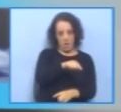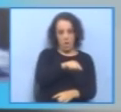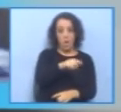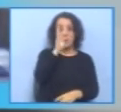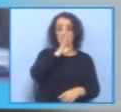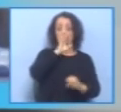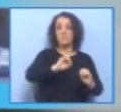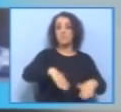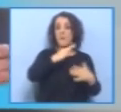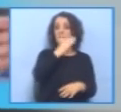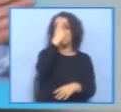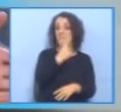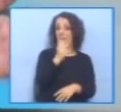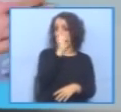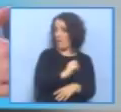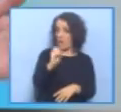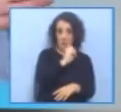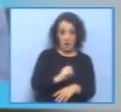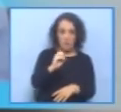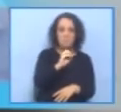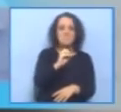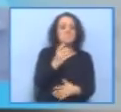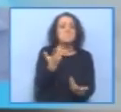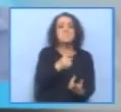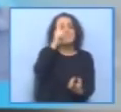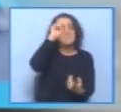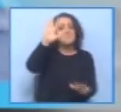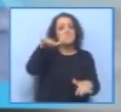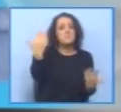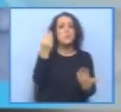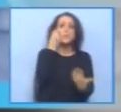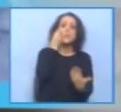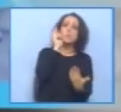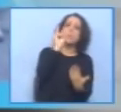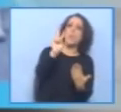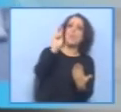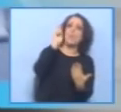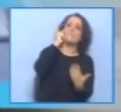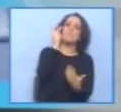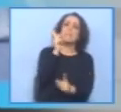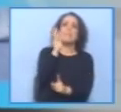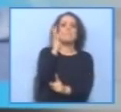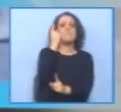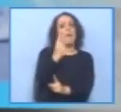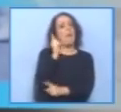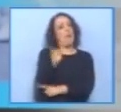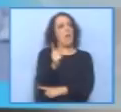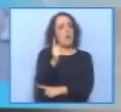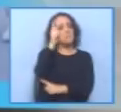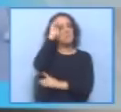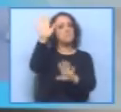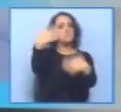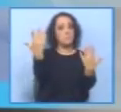fé, não têm noção do que é viver ou olhar a vida na perspectiva da fé. Portanto, a catequese